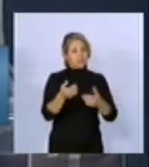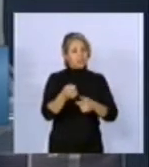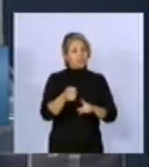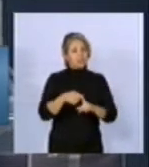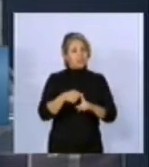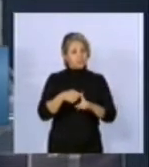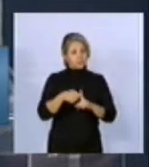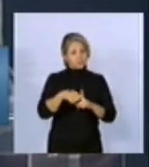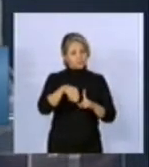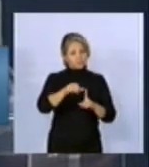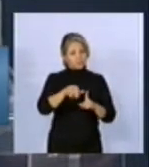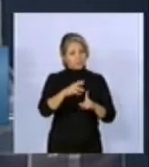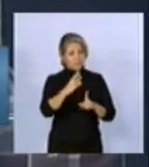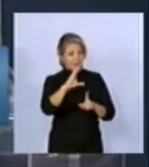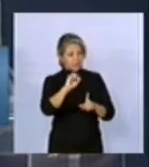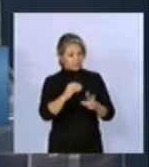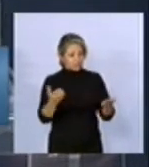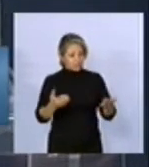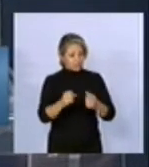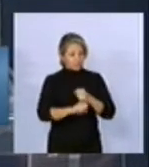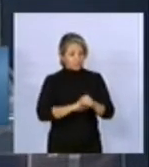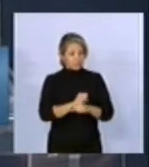deste ano